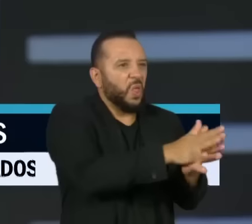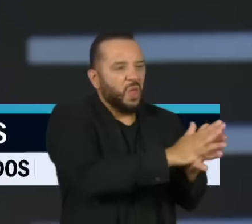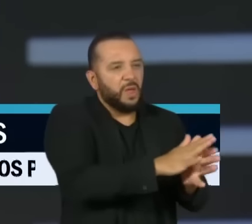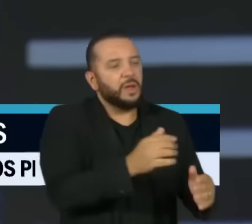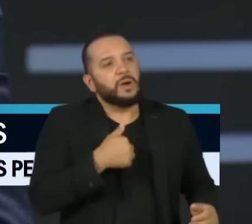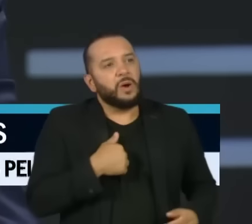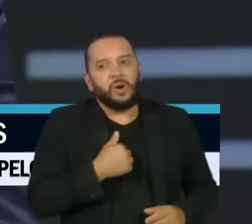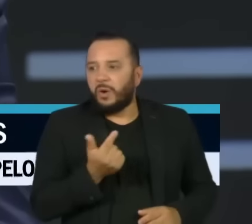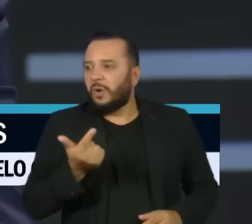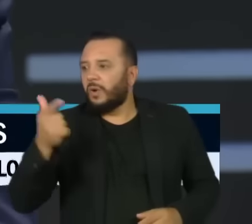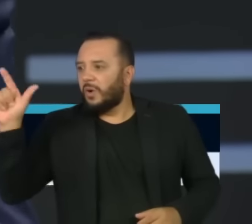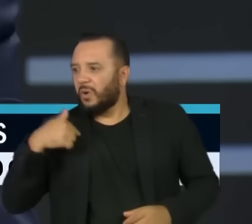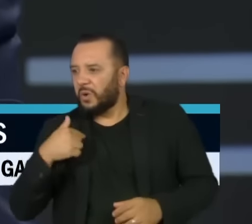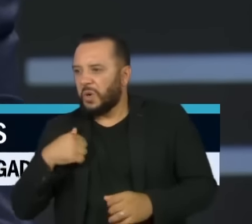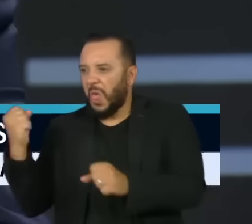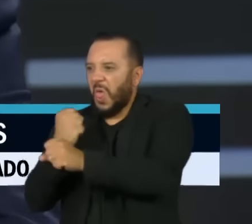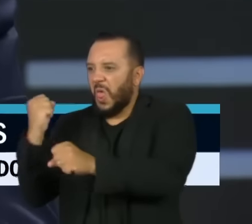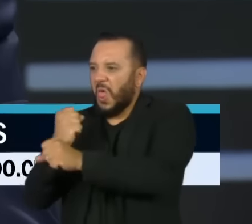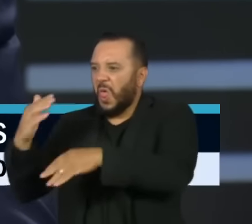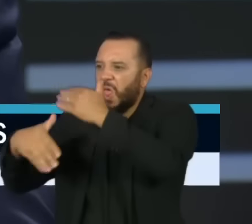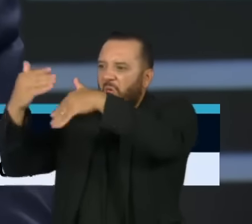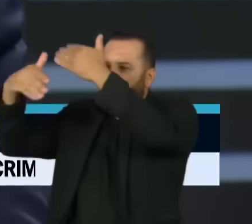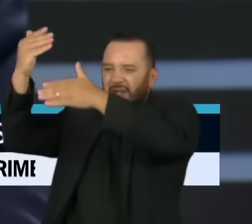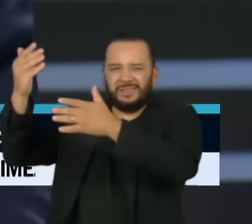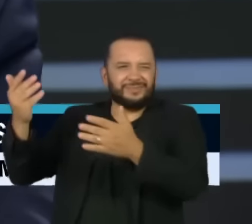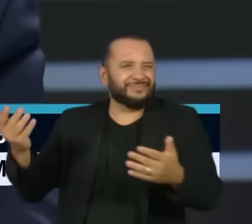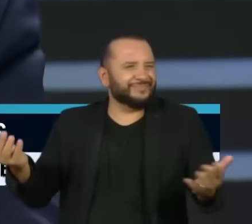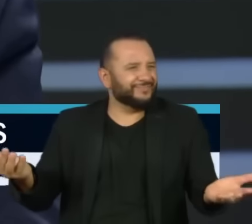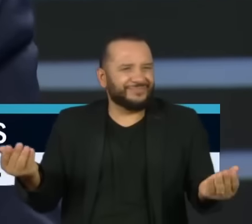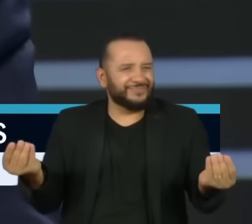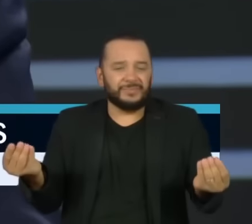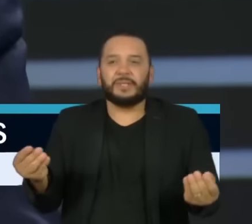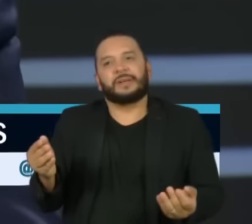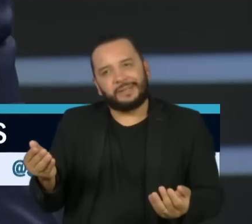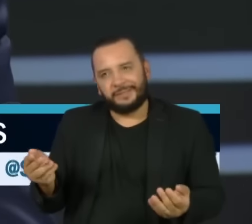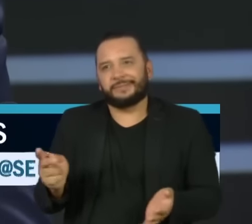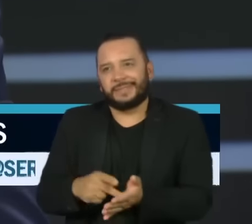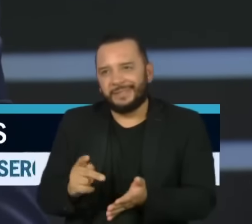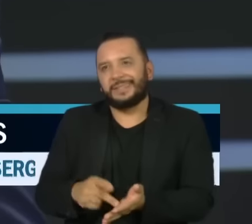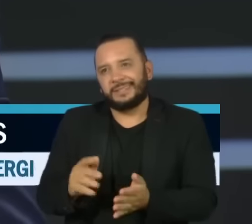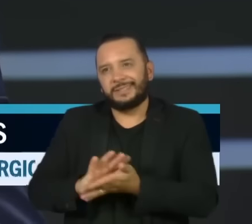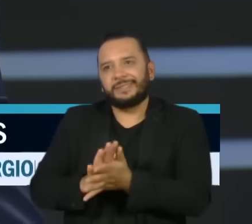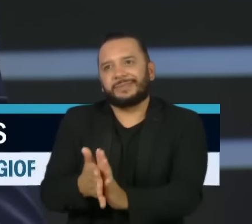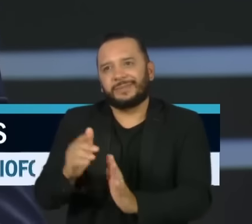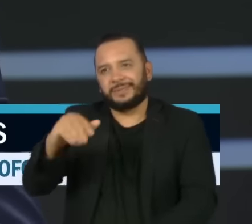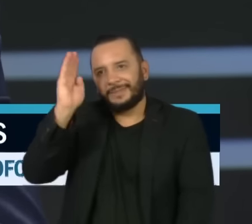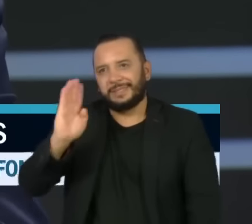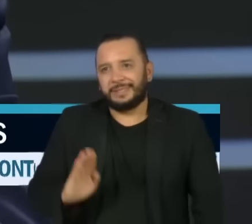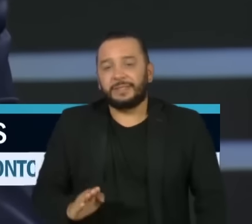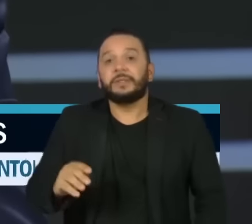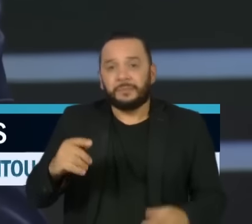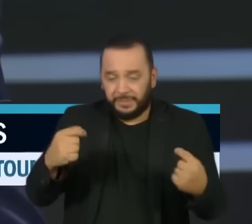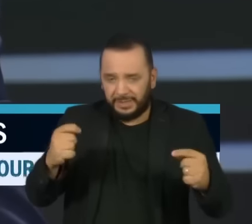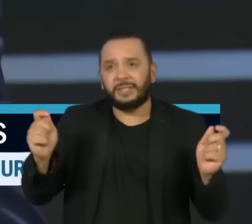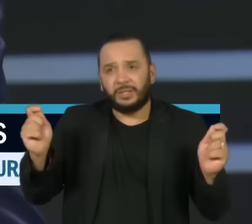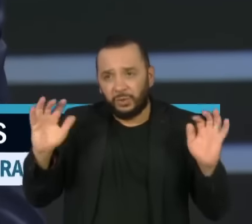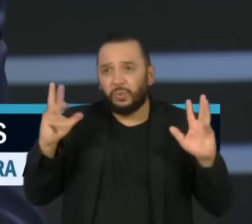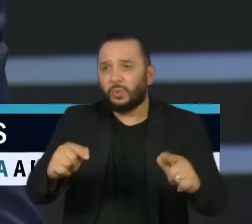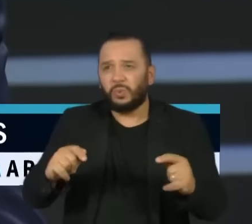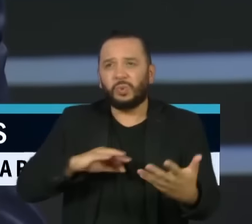é necessário ter governo, porque o governo pode combinar, né? Fazer o trabalho autossustentável e